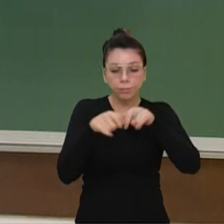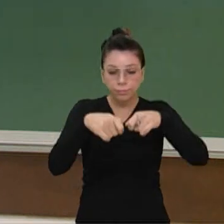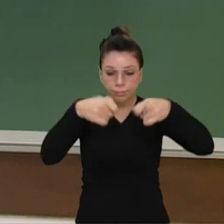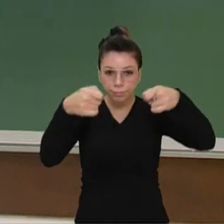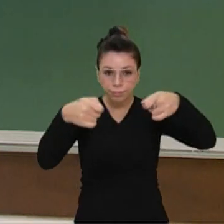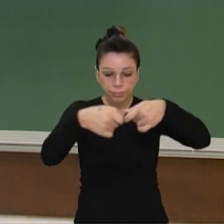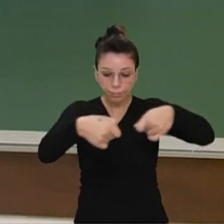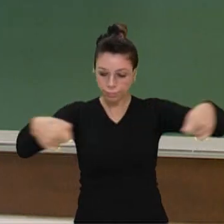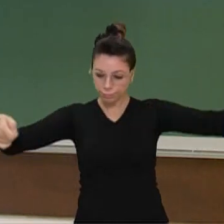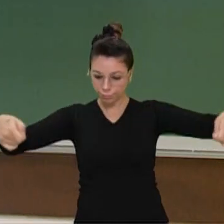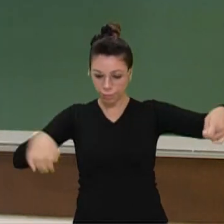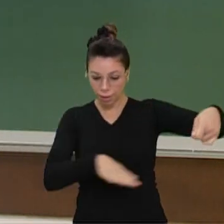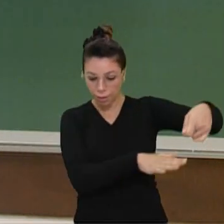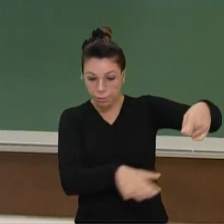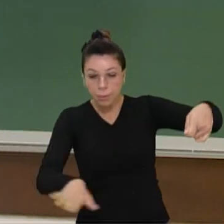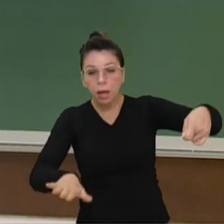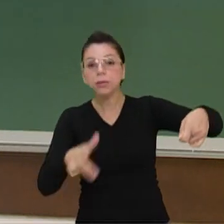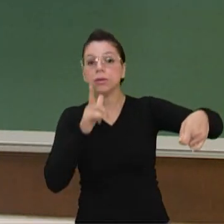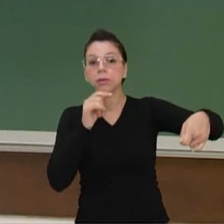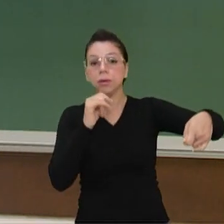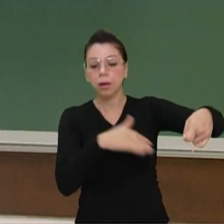mar, seja num rio, seja numa piscina.